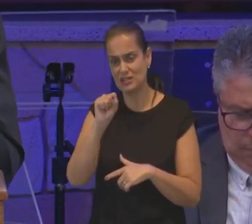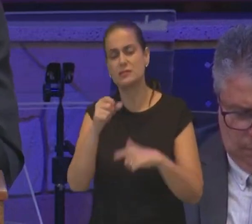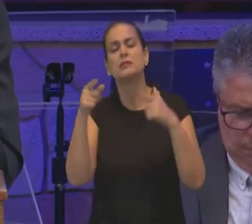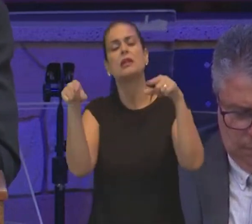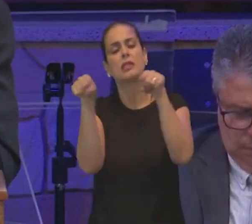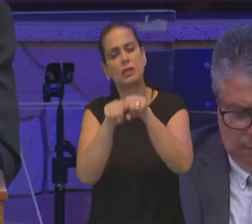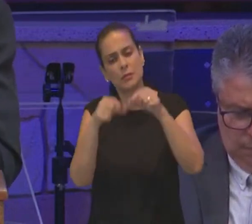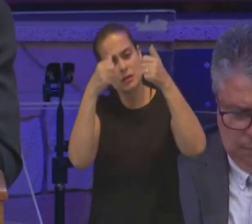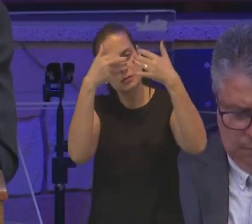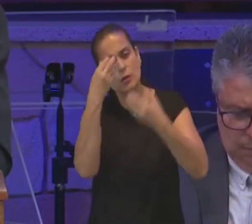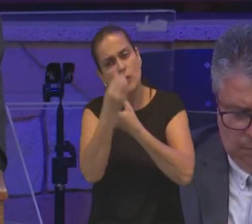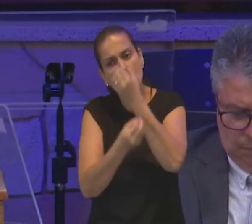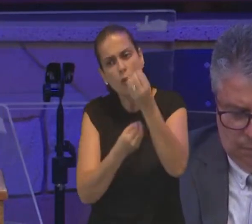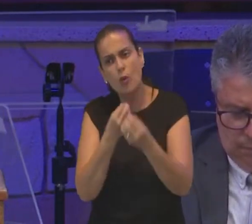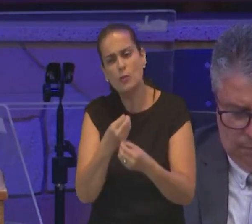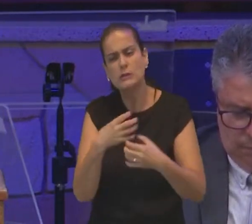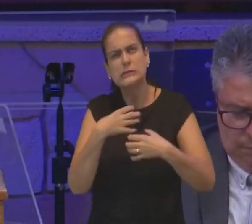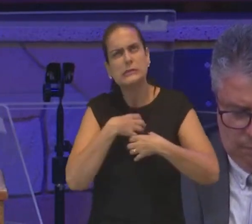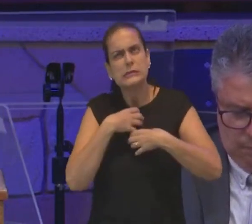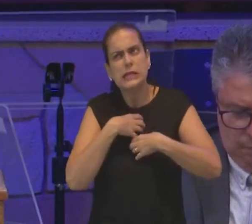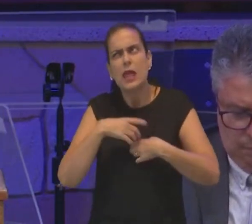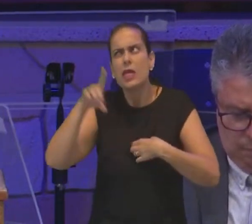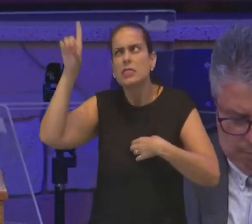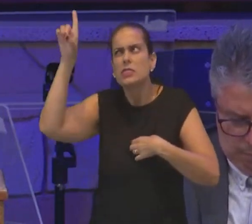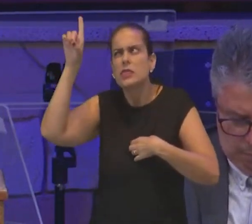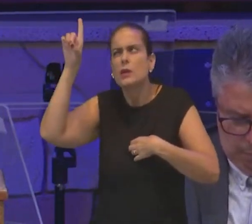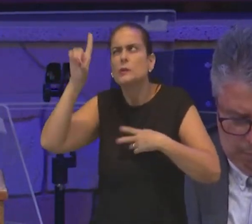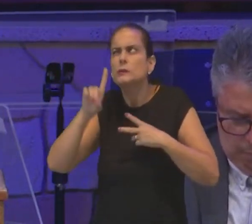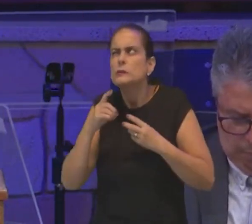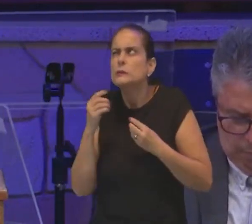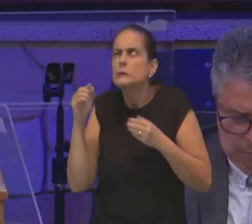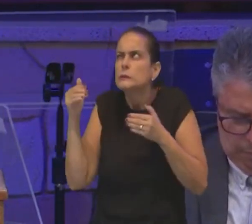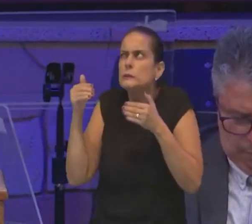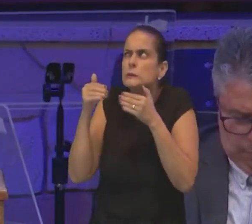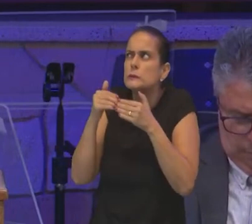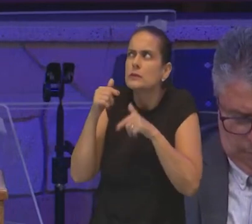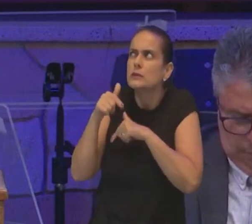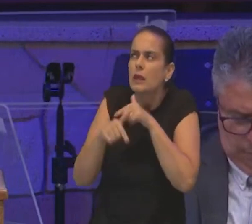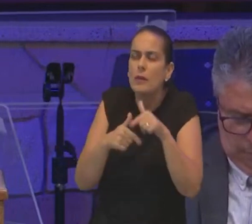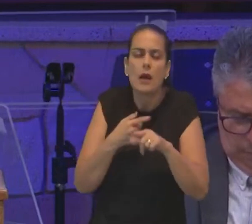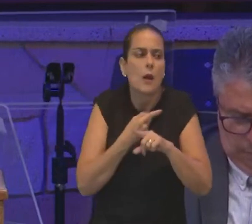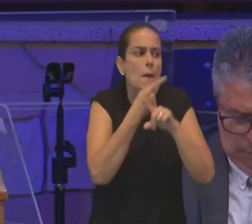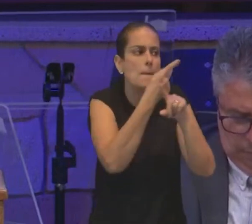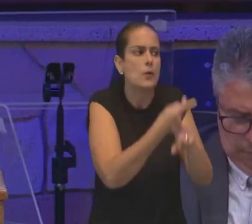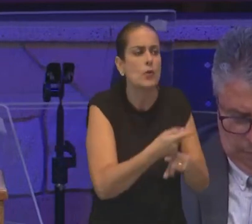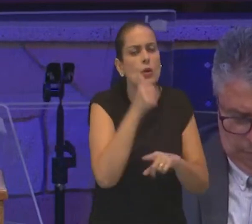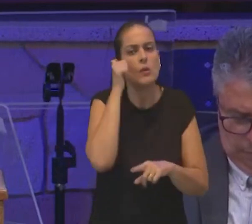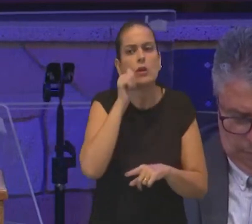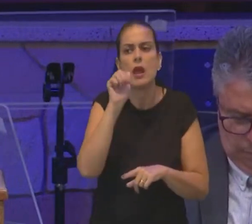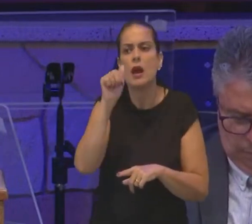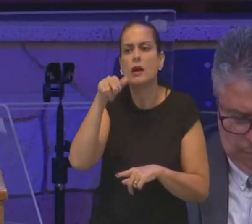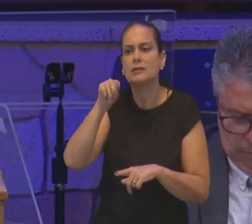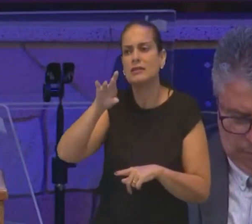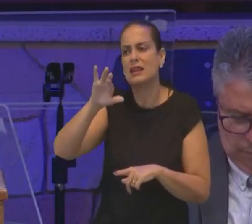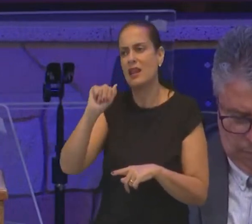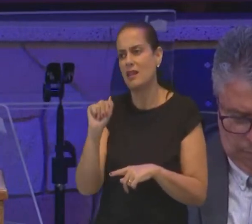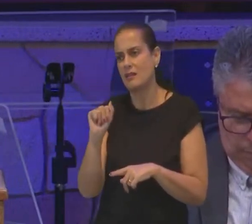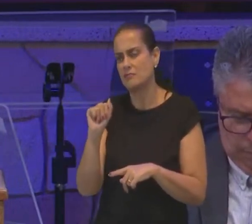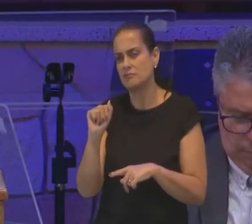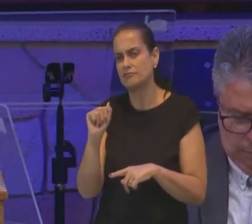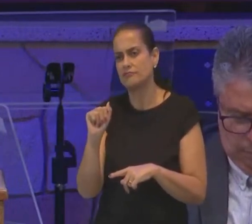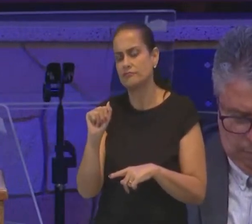se alguém sentir de Deus no coração de trabalhar nessa área, procure a nossa irmã Andréia, né? Aí